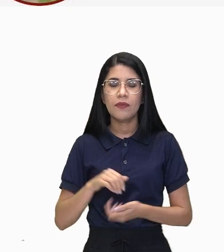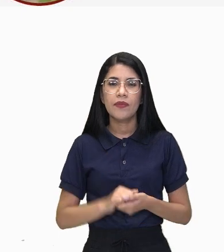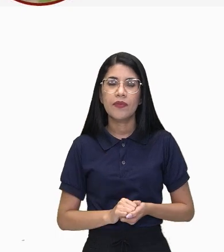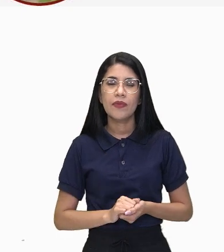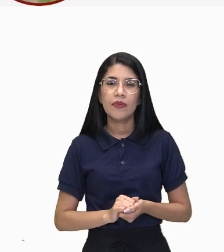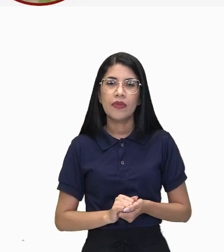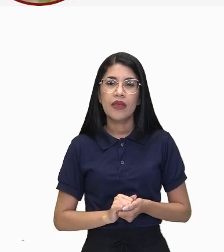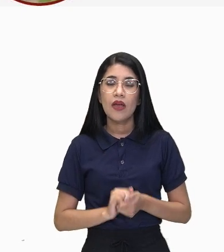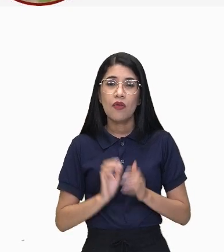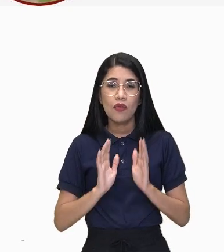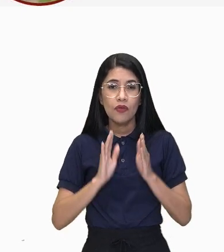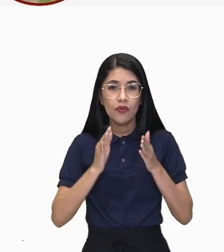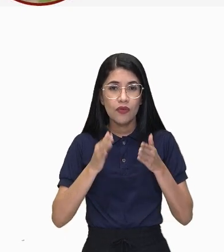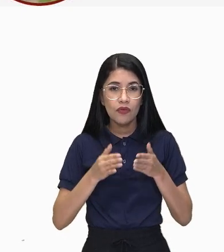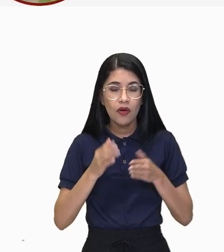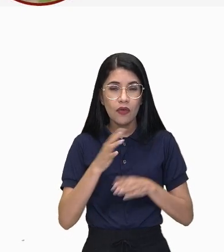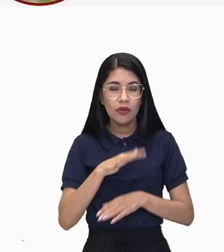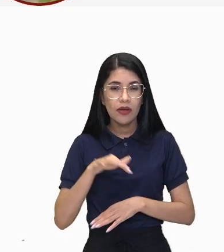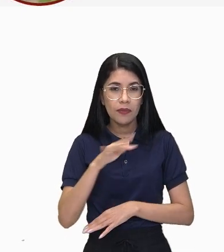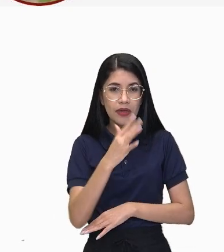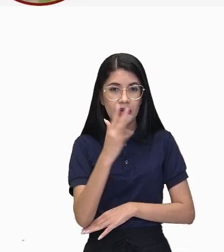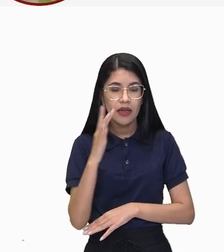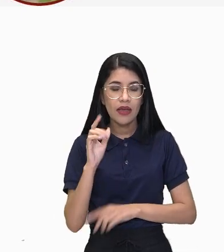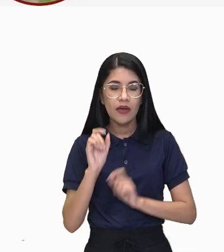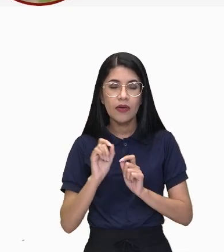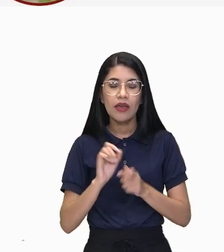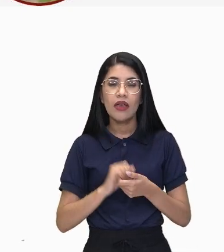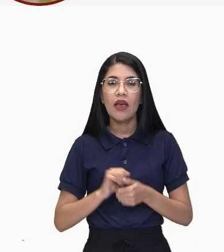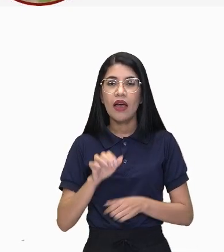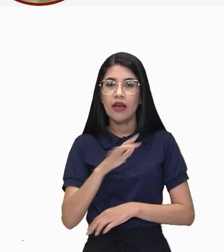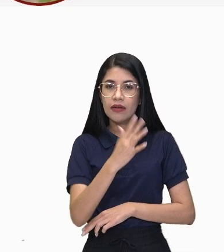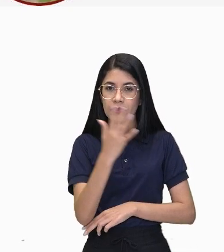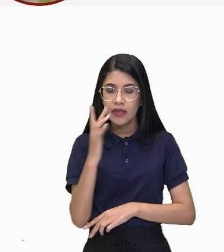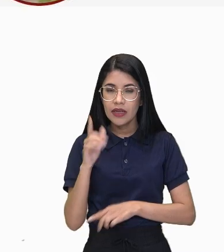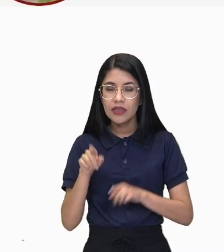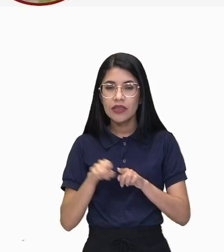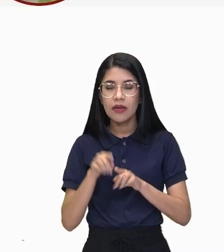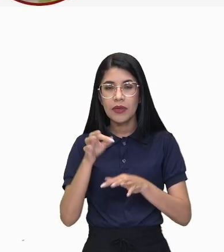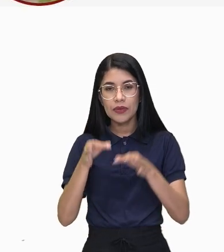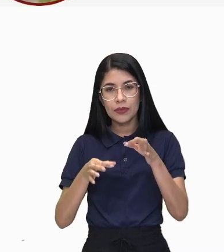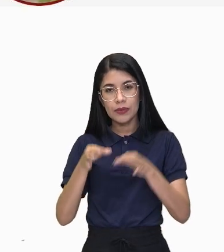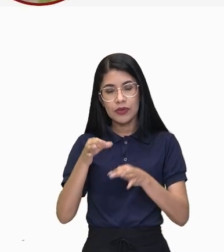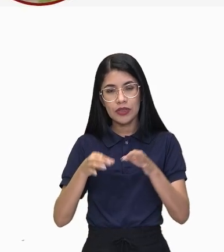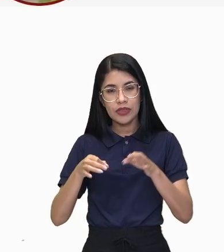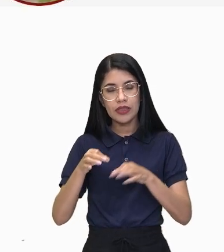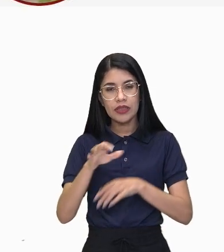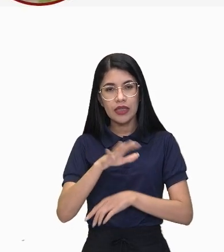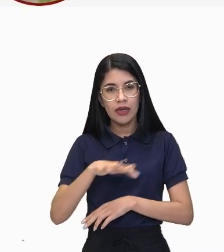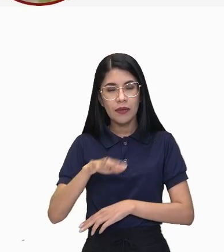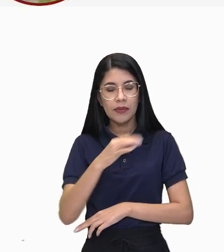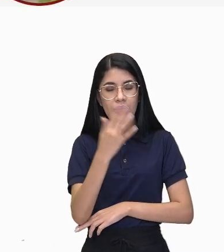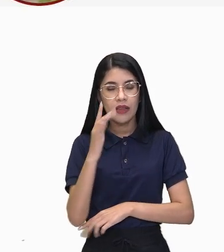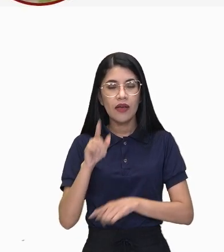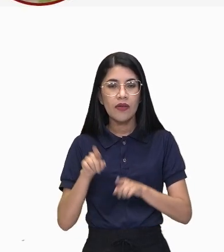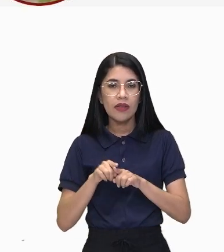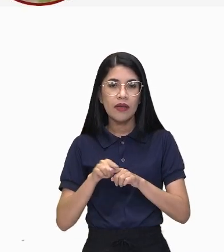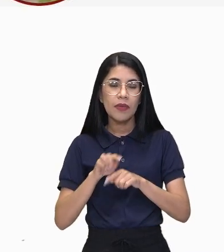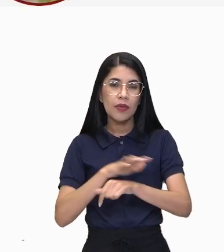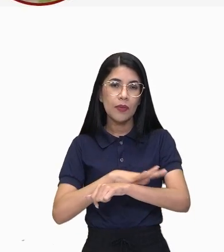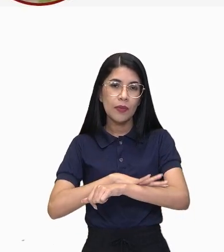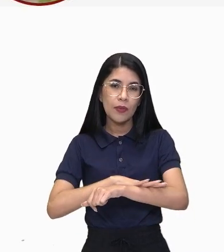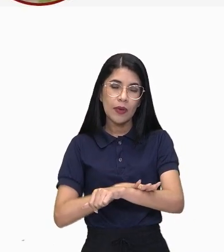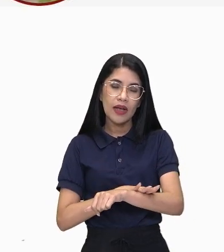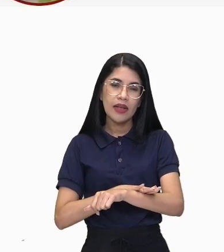com foco no meio ambiente, é porque nós estamos falando de consciência ambiental, justiça ambiental e racismo ambiental.